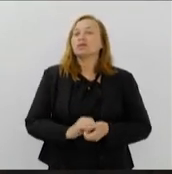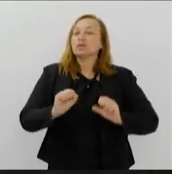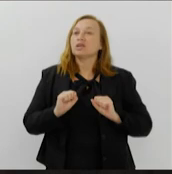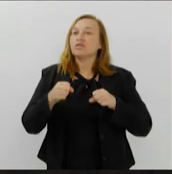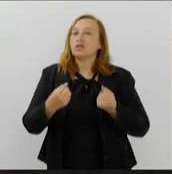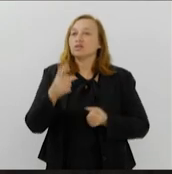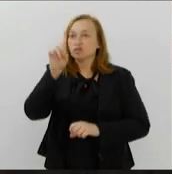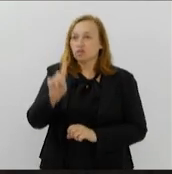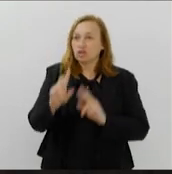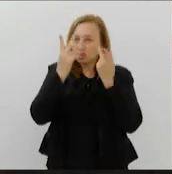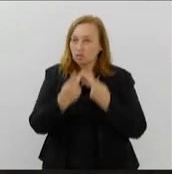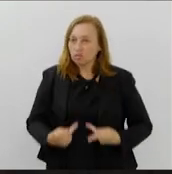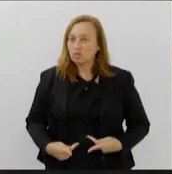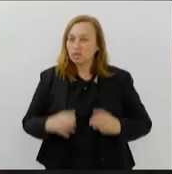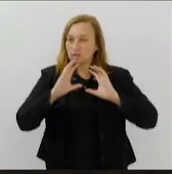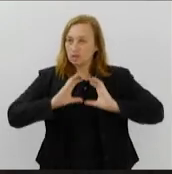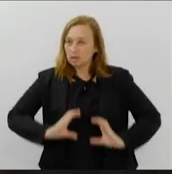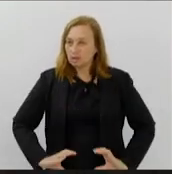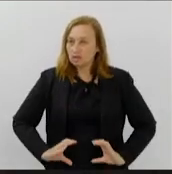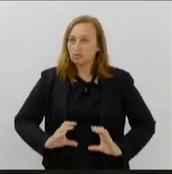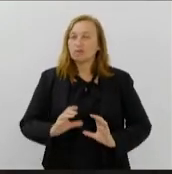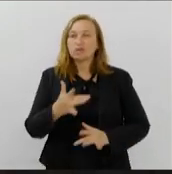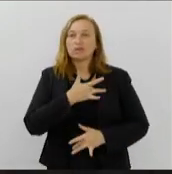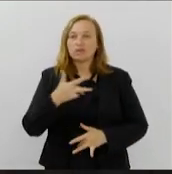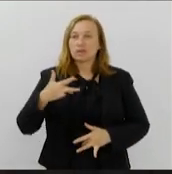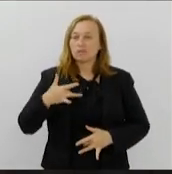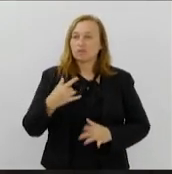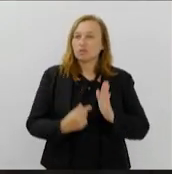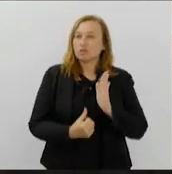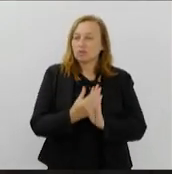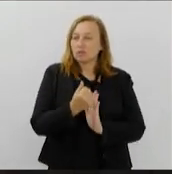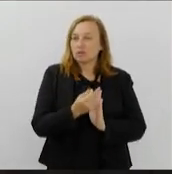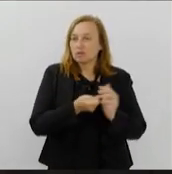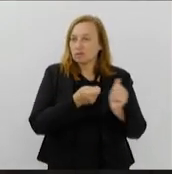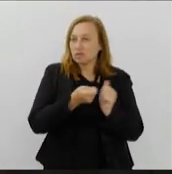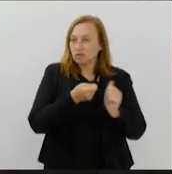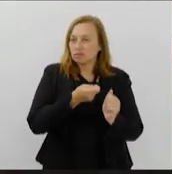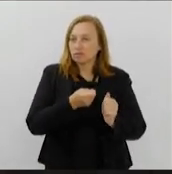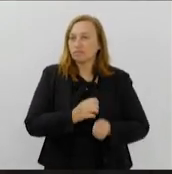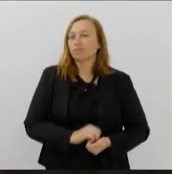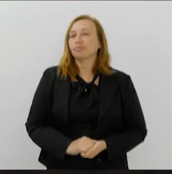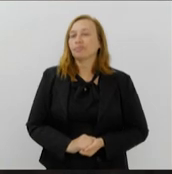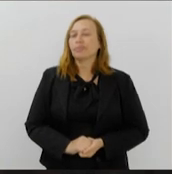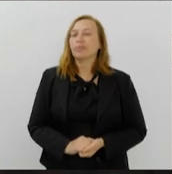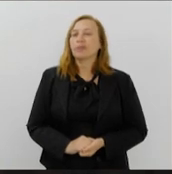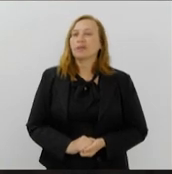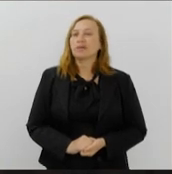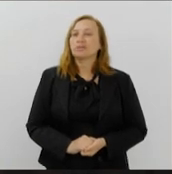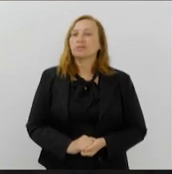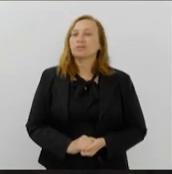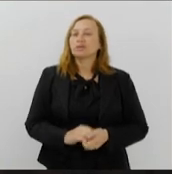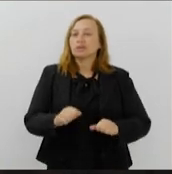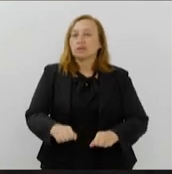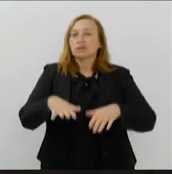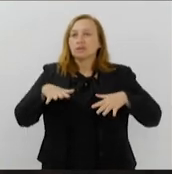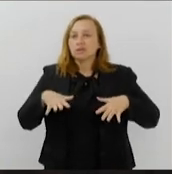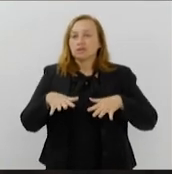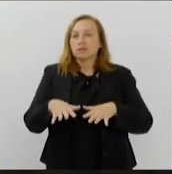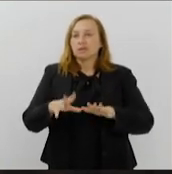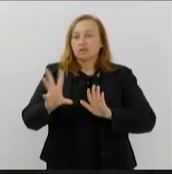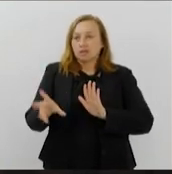Defesa dos Direitos Humanos e Cidadania, de Saúde, de Orçamento, Finanças, Fiscalização Financeira e Controle, as emendas de